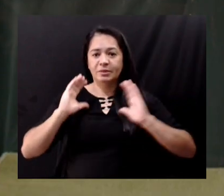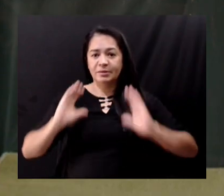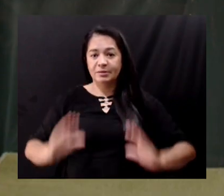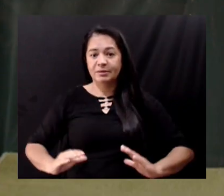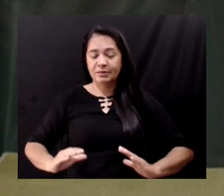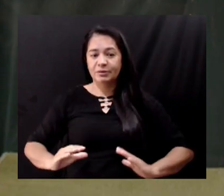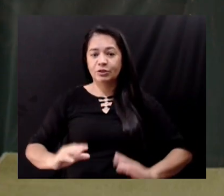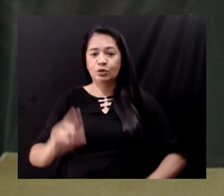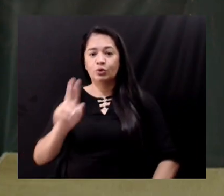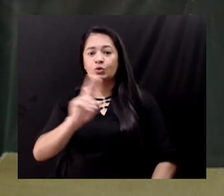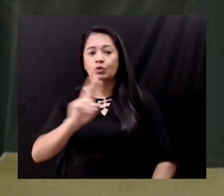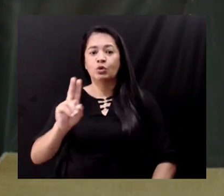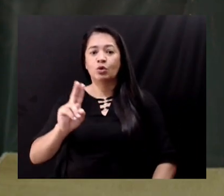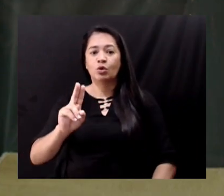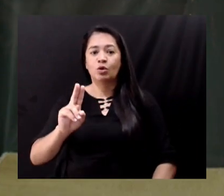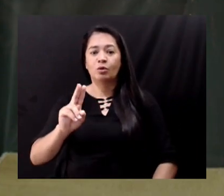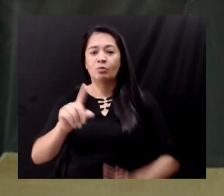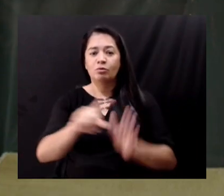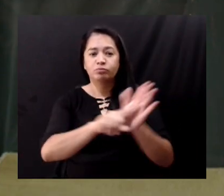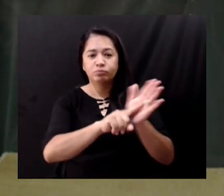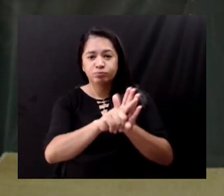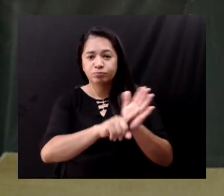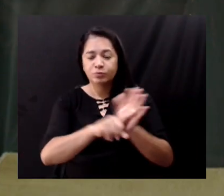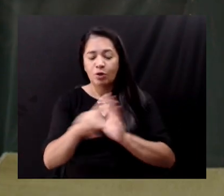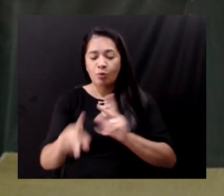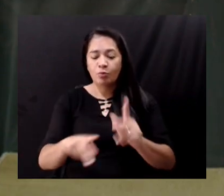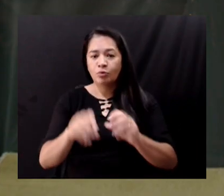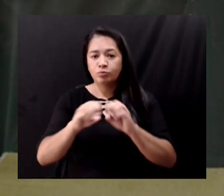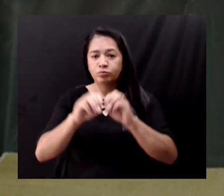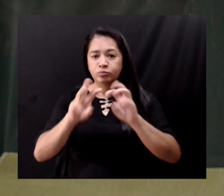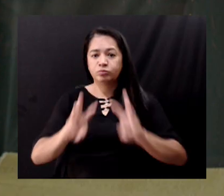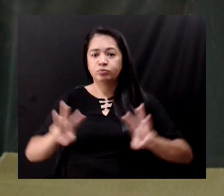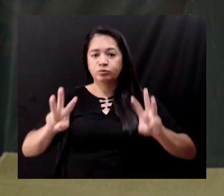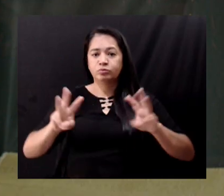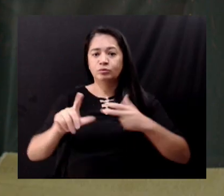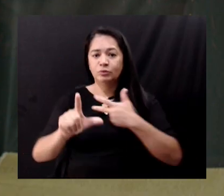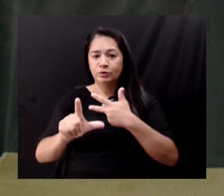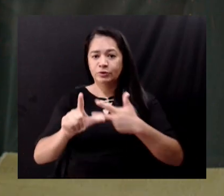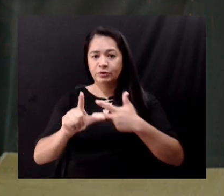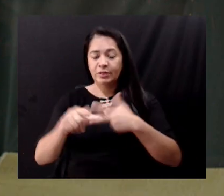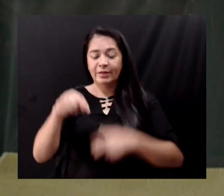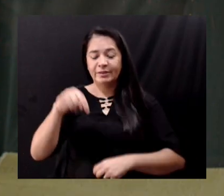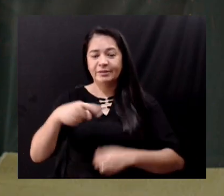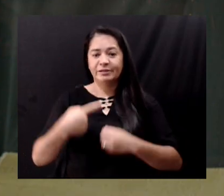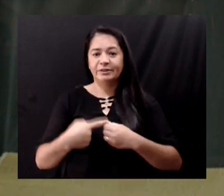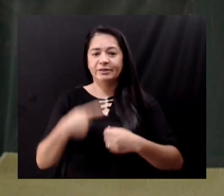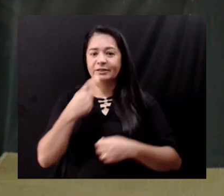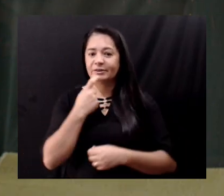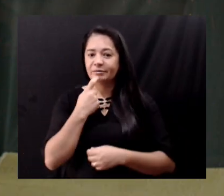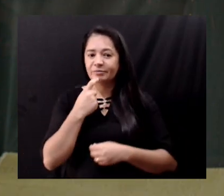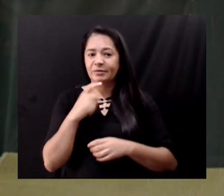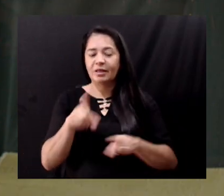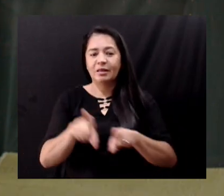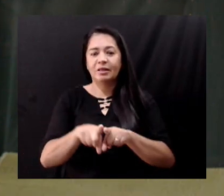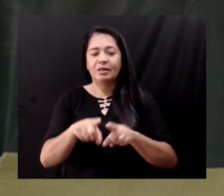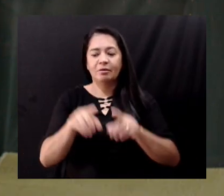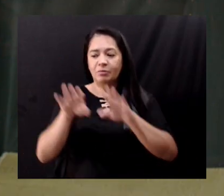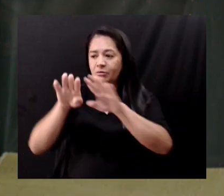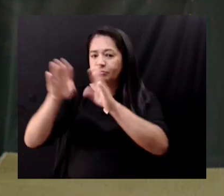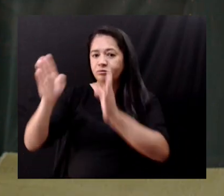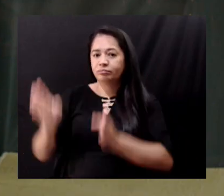uma consulta popular no site oficial do Poder Legislativo aqui da cidade, e ele permite ainda que os gabinetes organizem